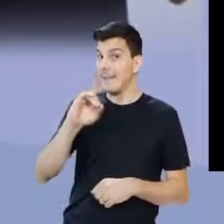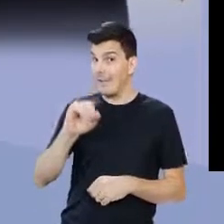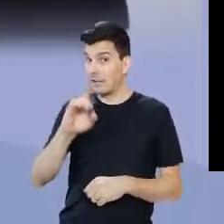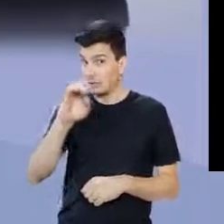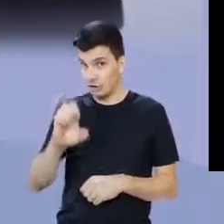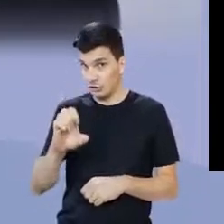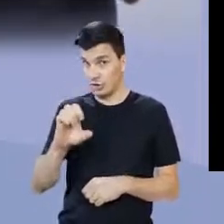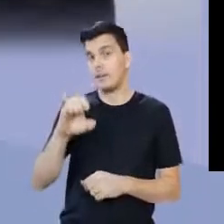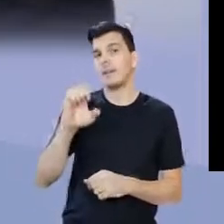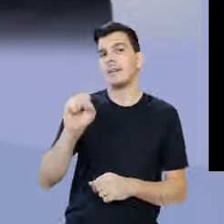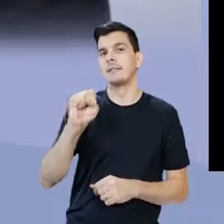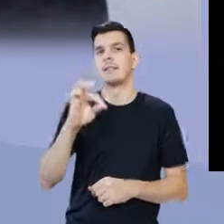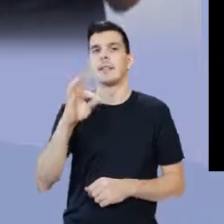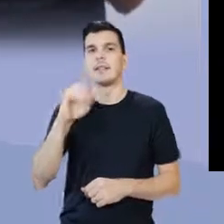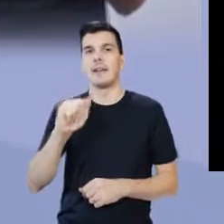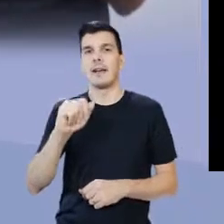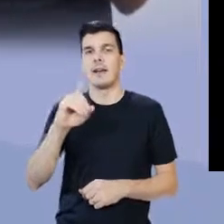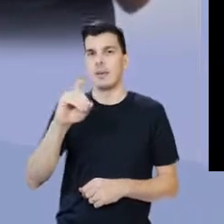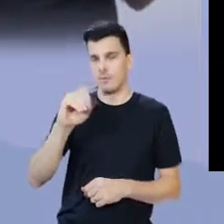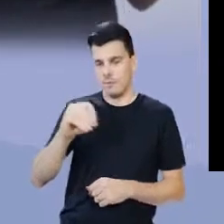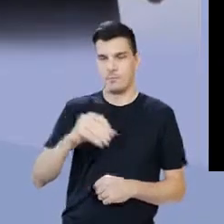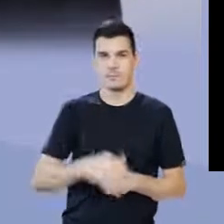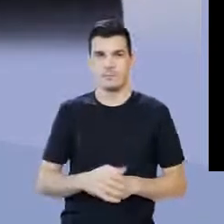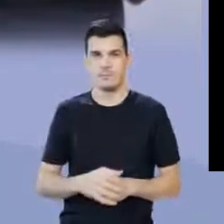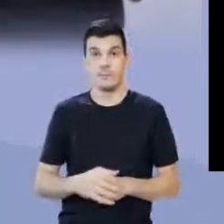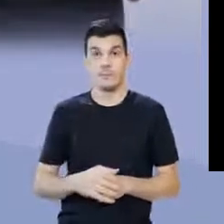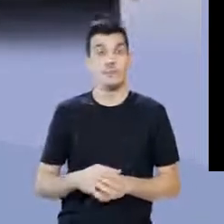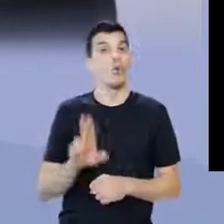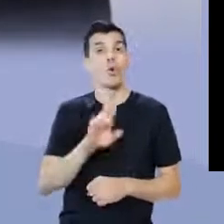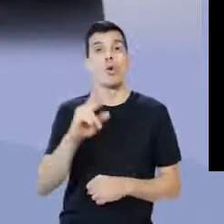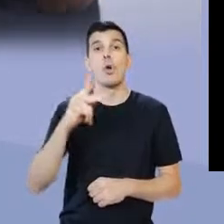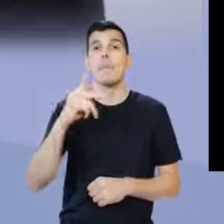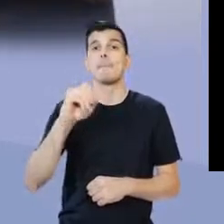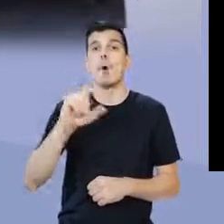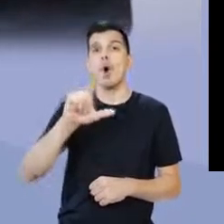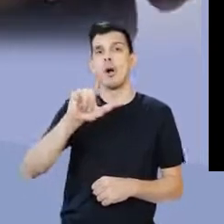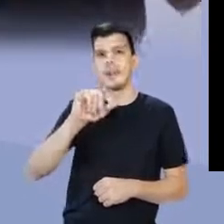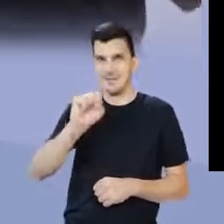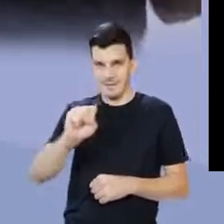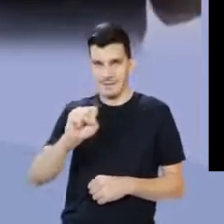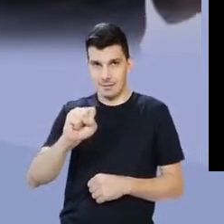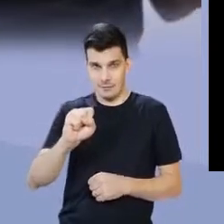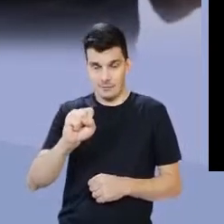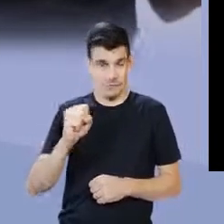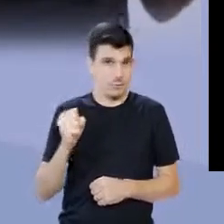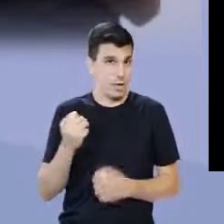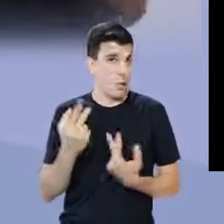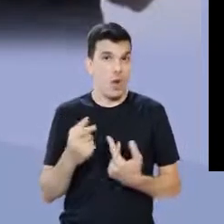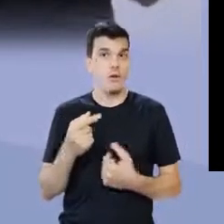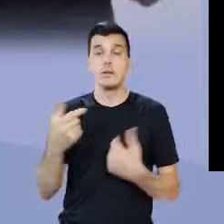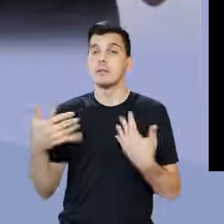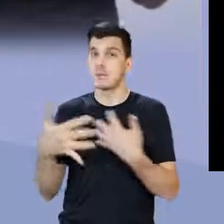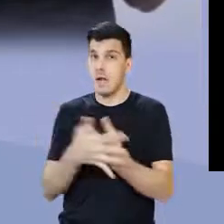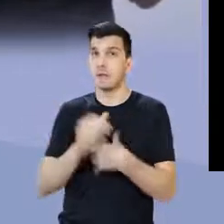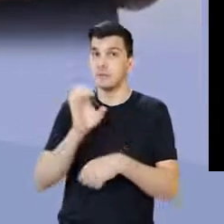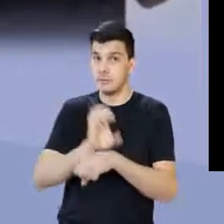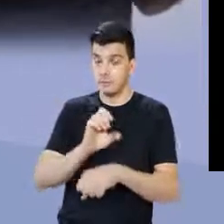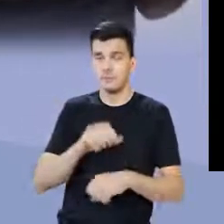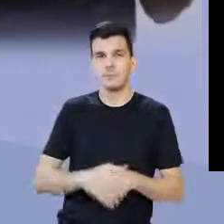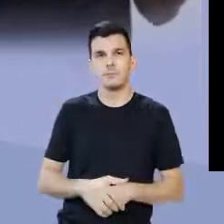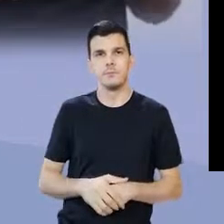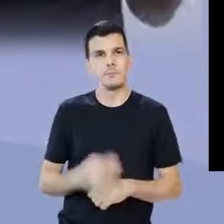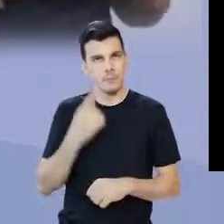Enem, adoro o nome polis. Polis é a mesma coisa que cidade e estado. E se você parou para perceber